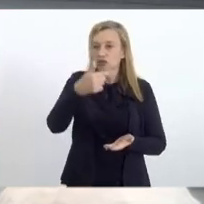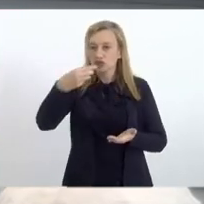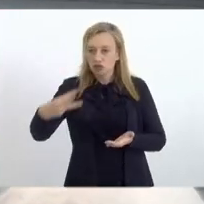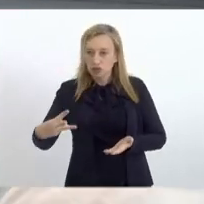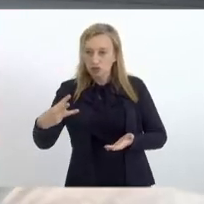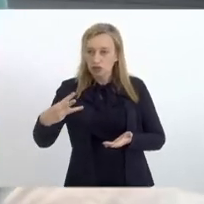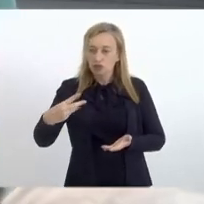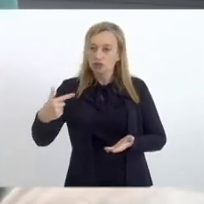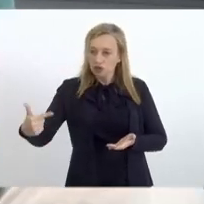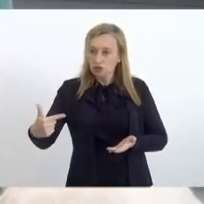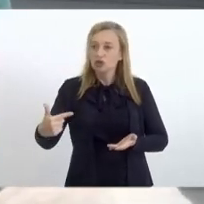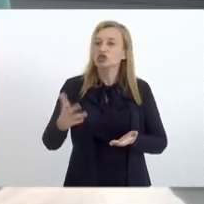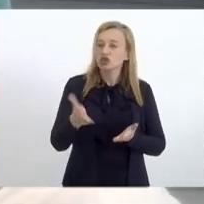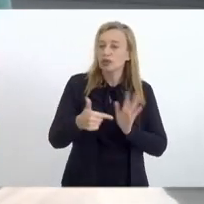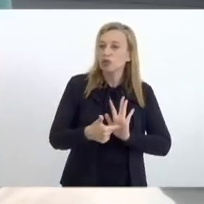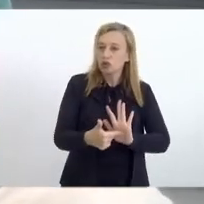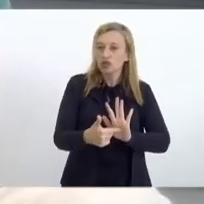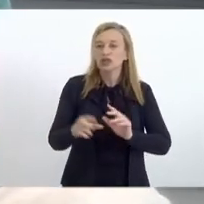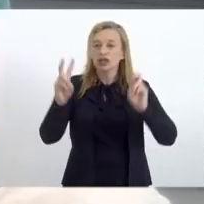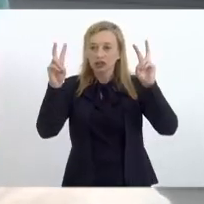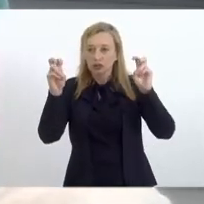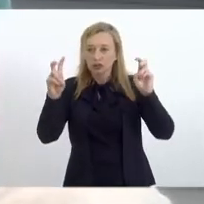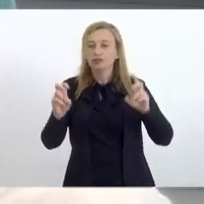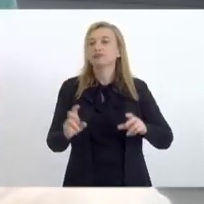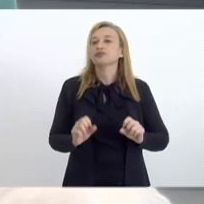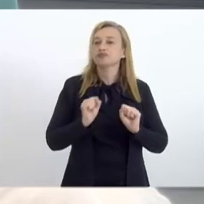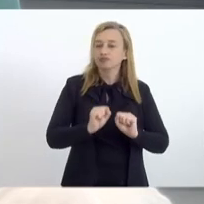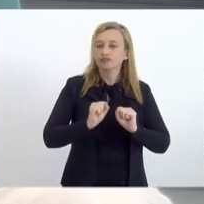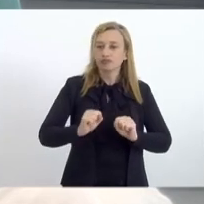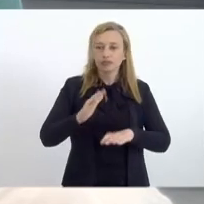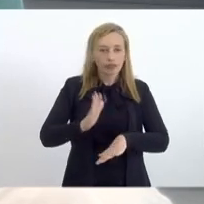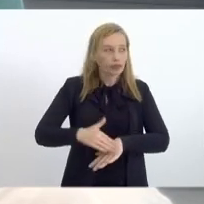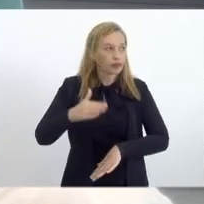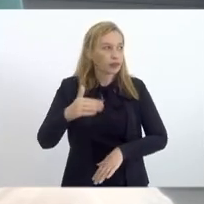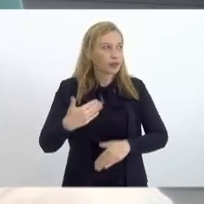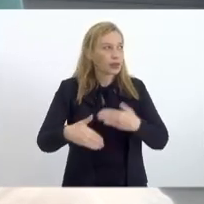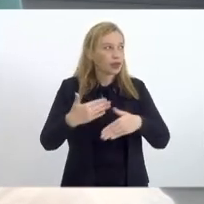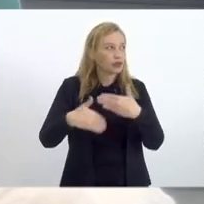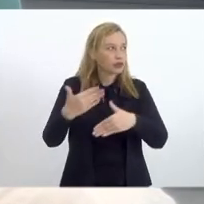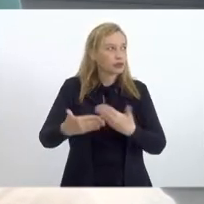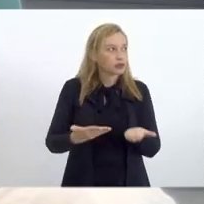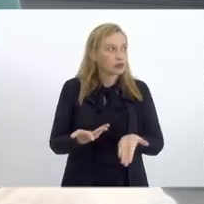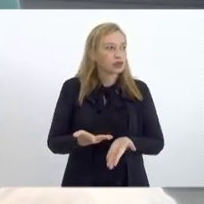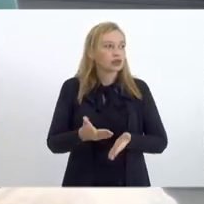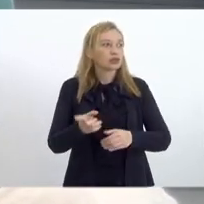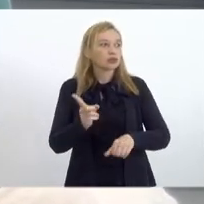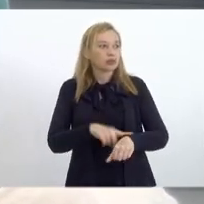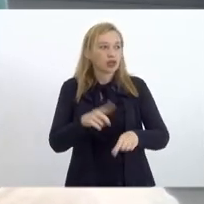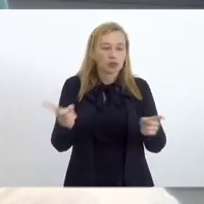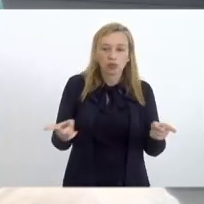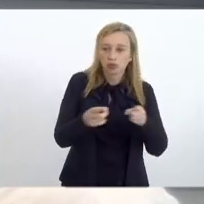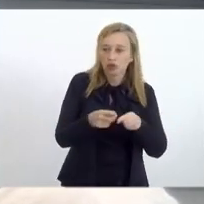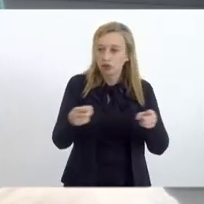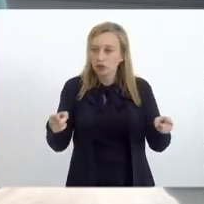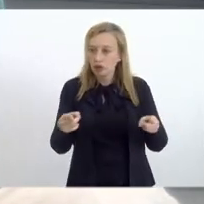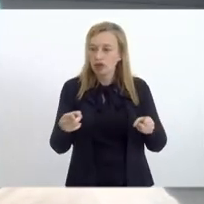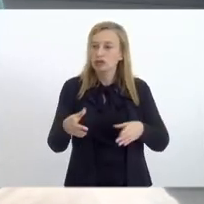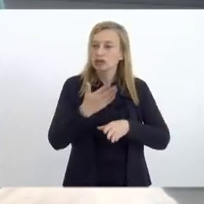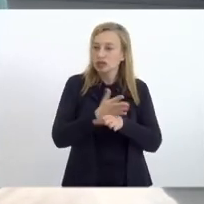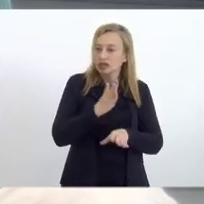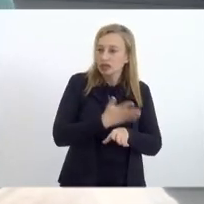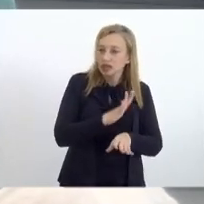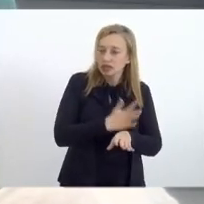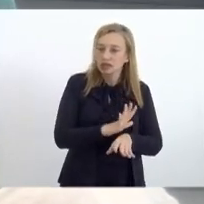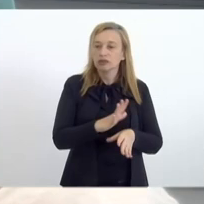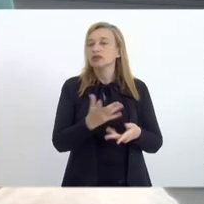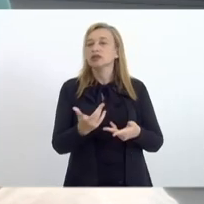já demonstram esse fato. Entretanto, podemos ir além. No médio e no longo prazo, o treinamento especializado, a